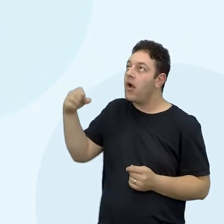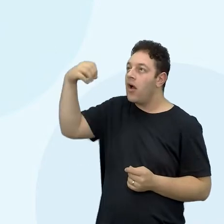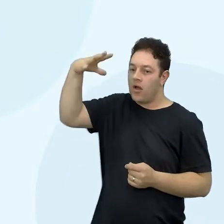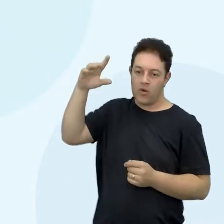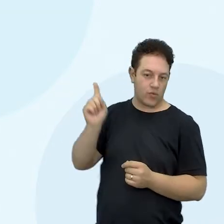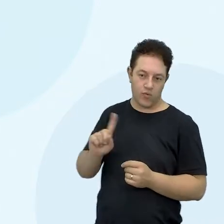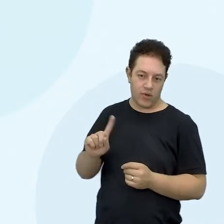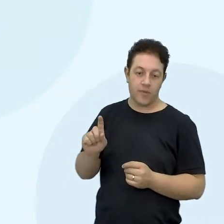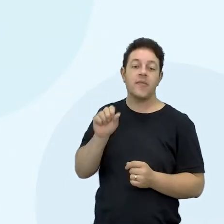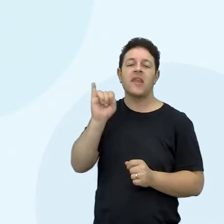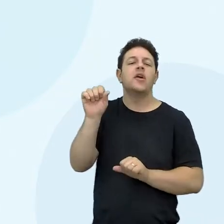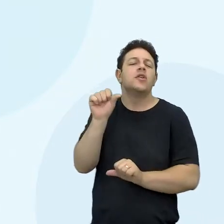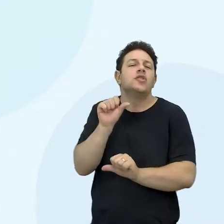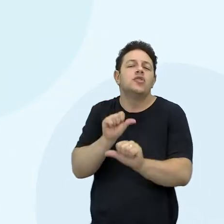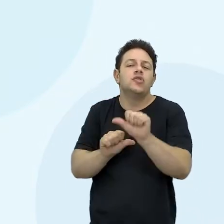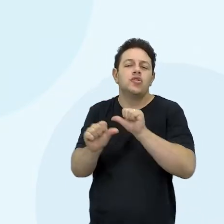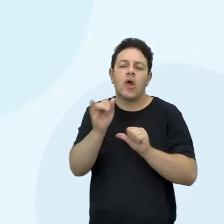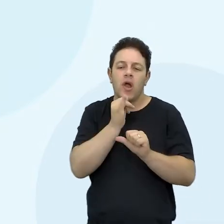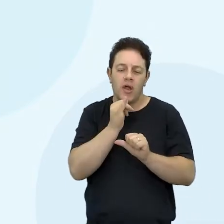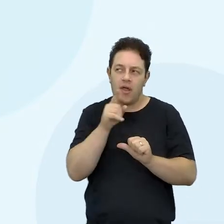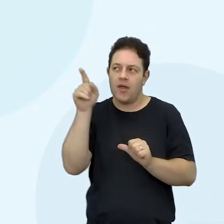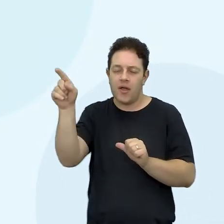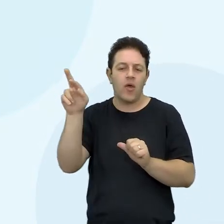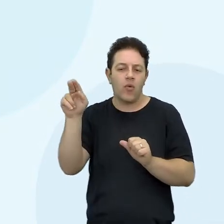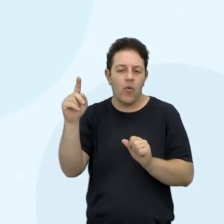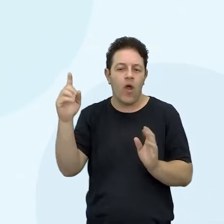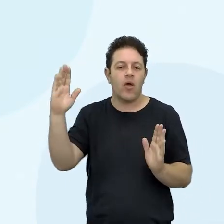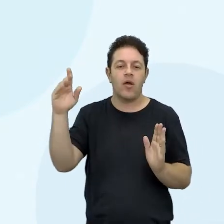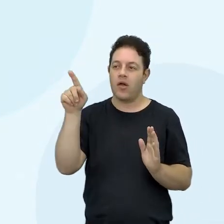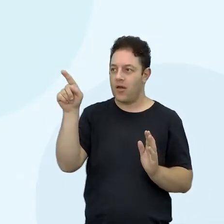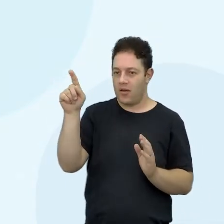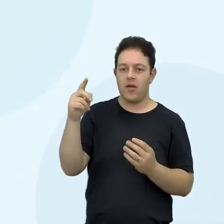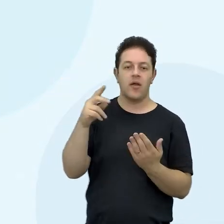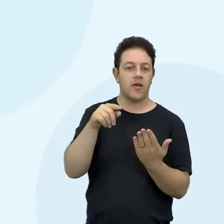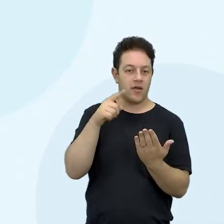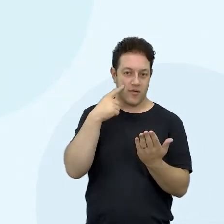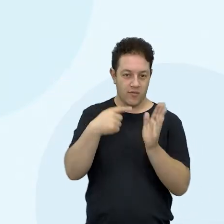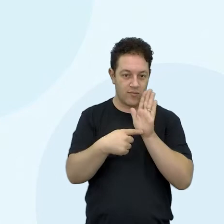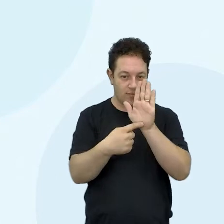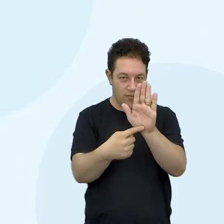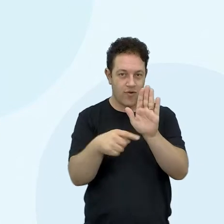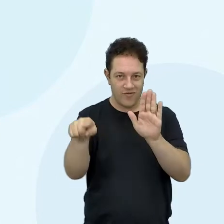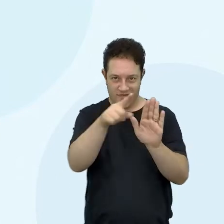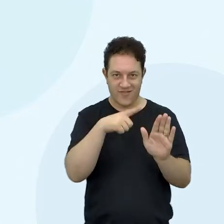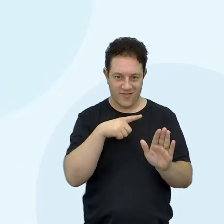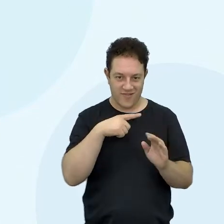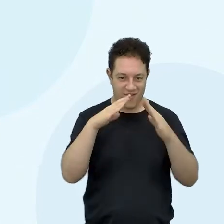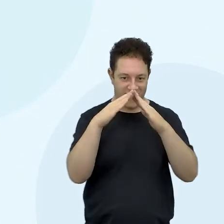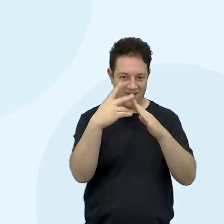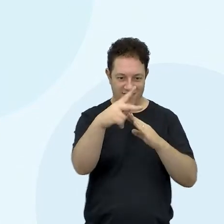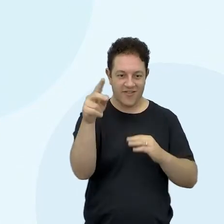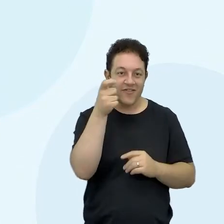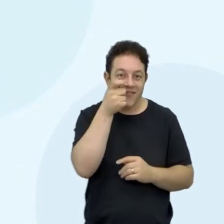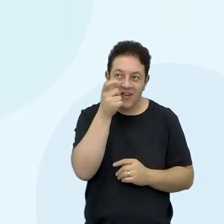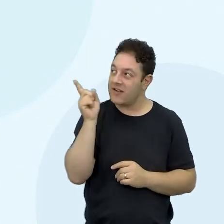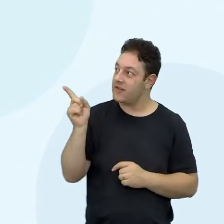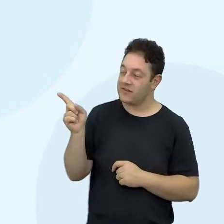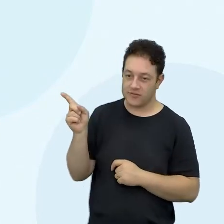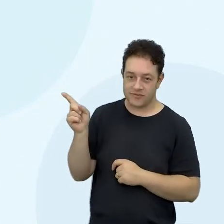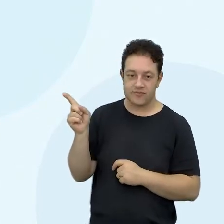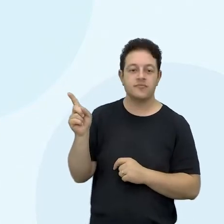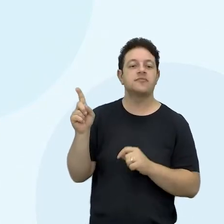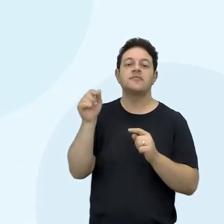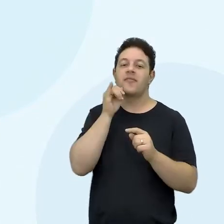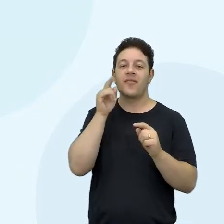uma redução, ou seja, como está feita aí chegando para vocês que estão assistindo em casa, uma redução